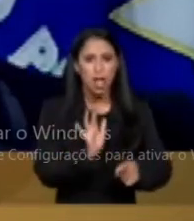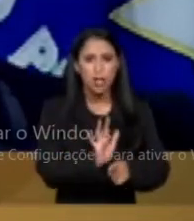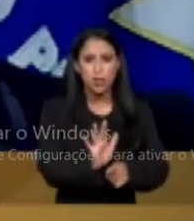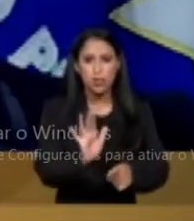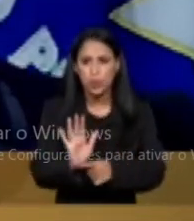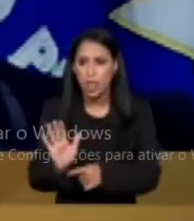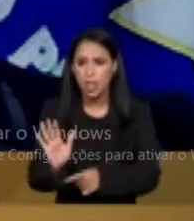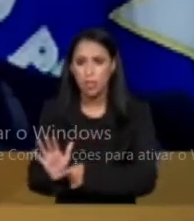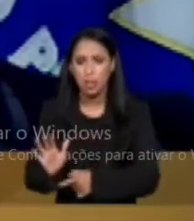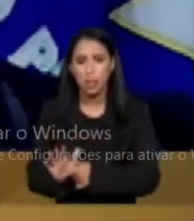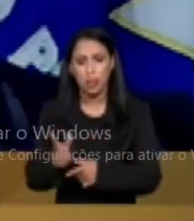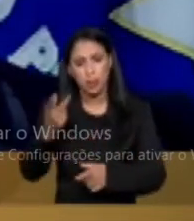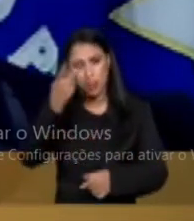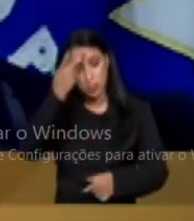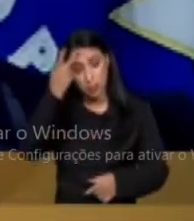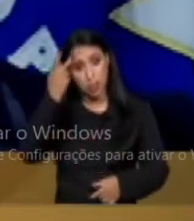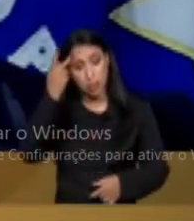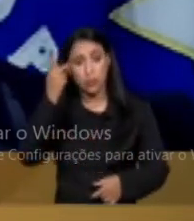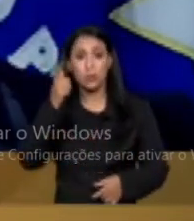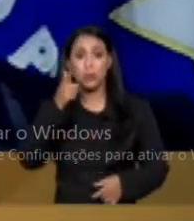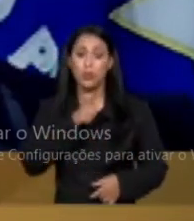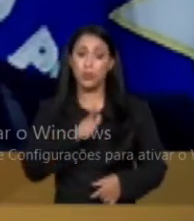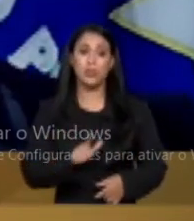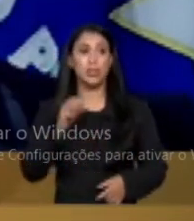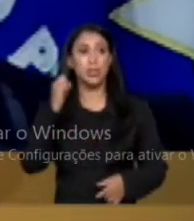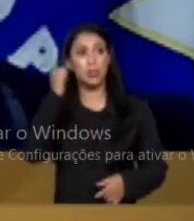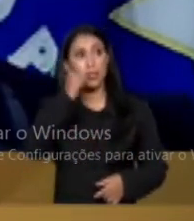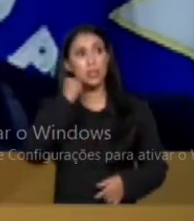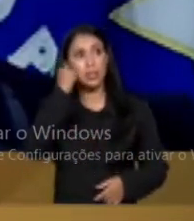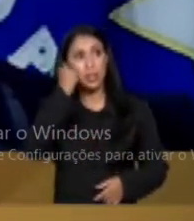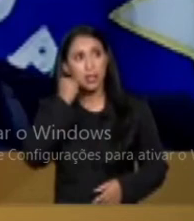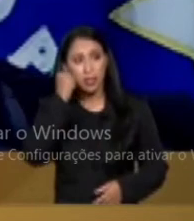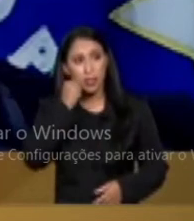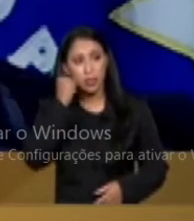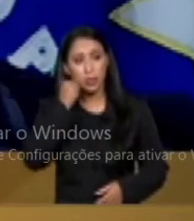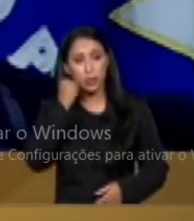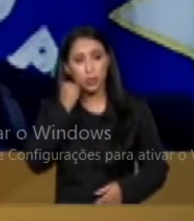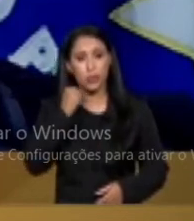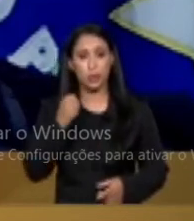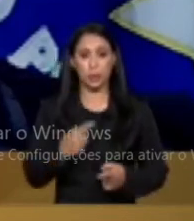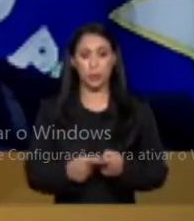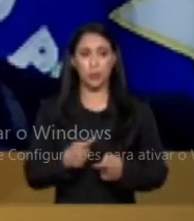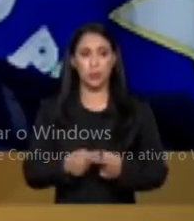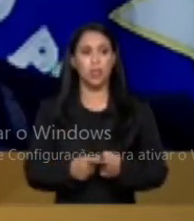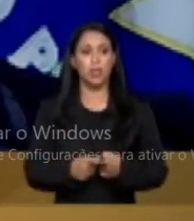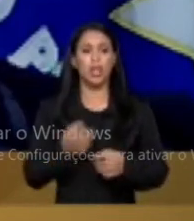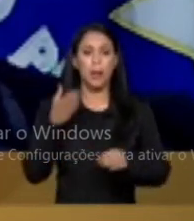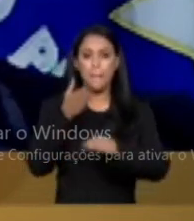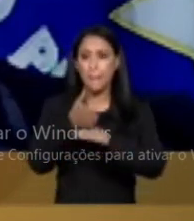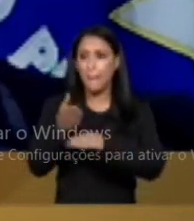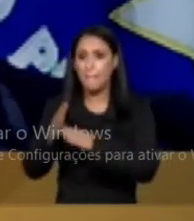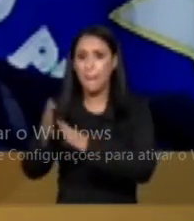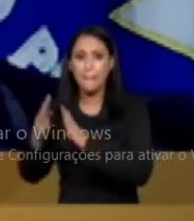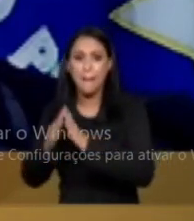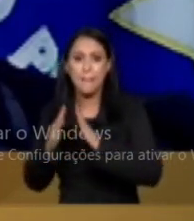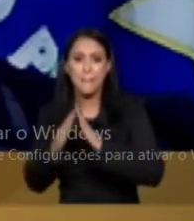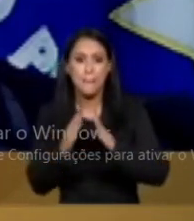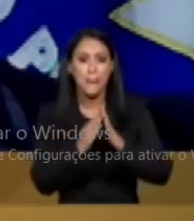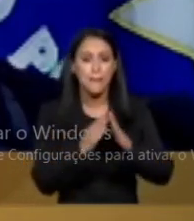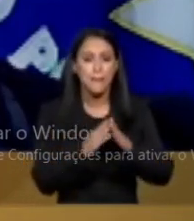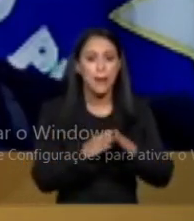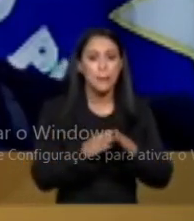se elegeram senadores da República, porque saíam de casa em casa, levando